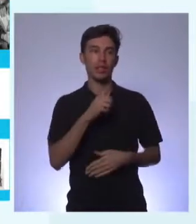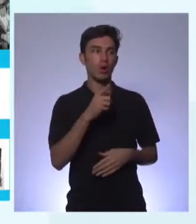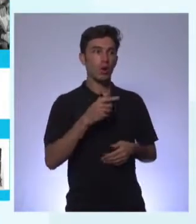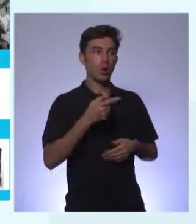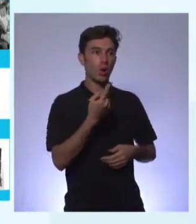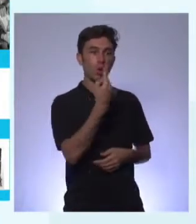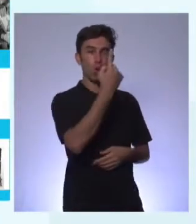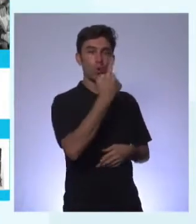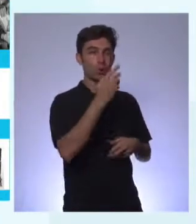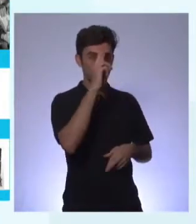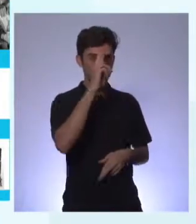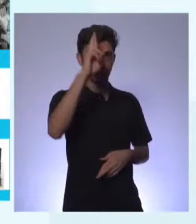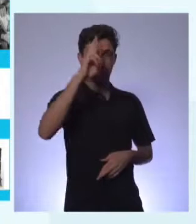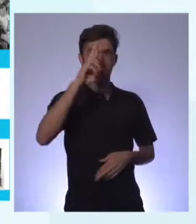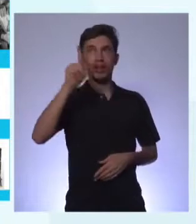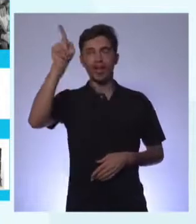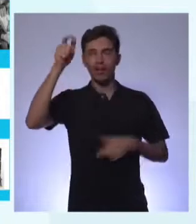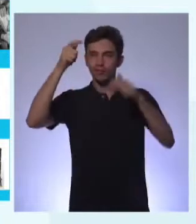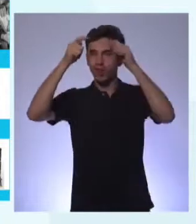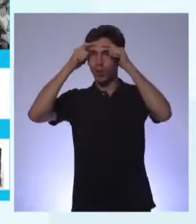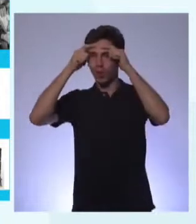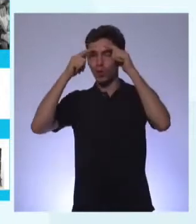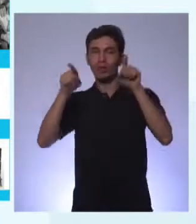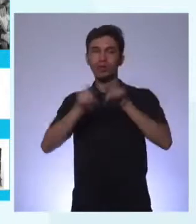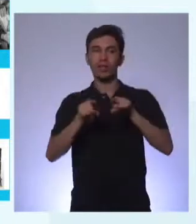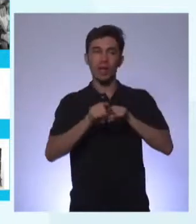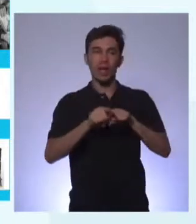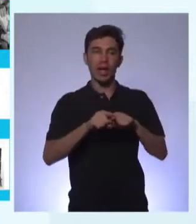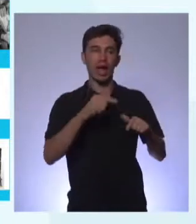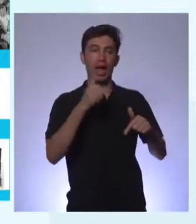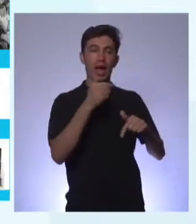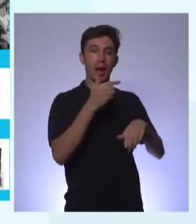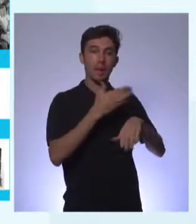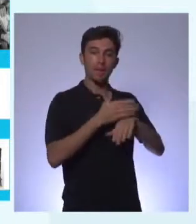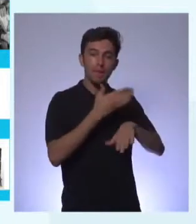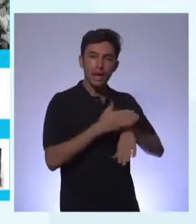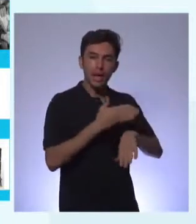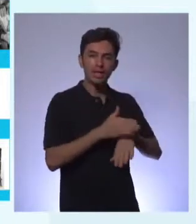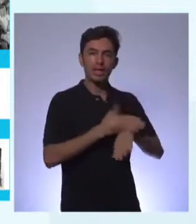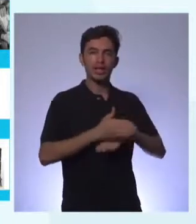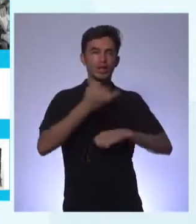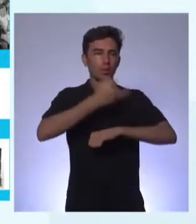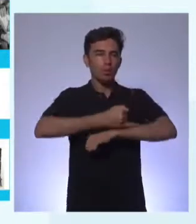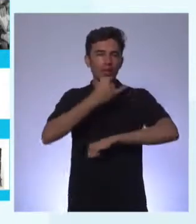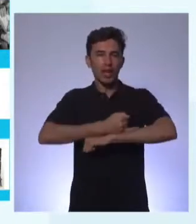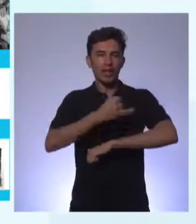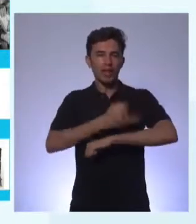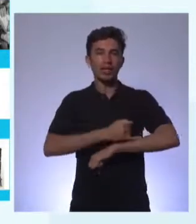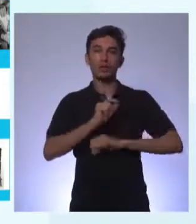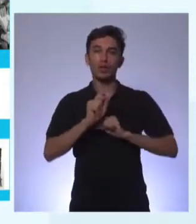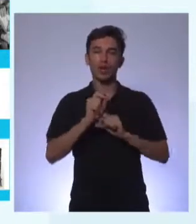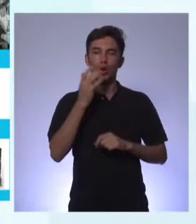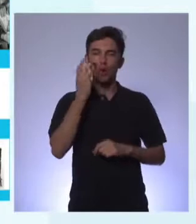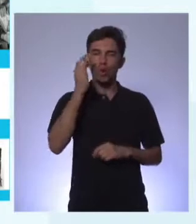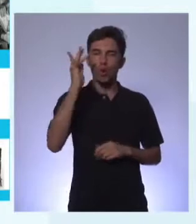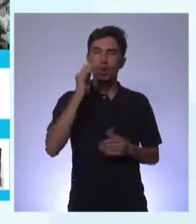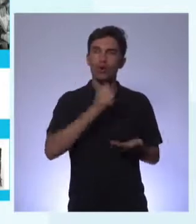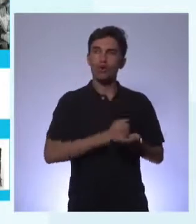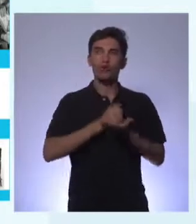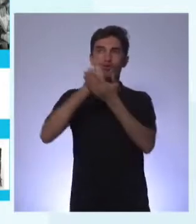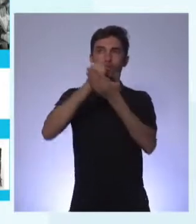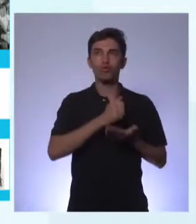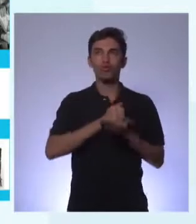coroa, a prática do metalismo, né, uma boa parte, uma boa porcentagem do ouro brasileiro foi parar na